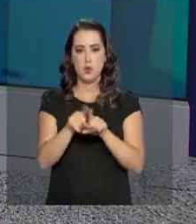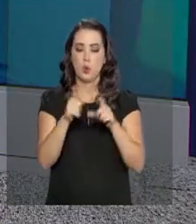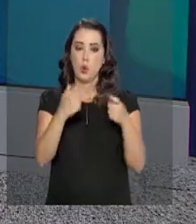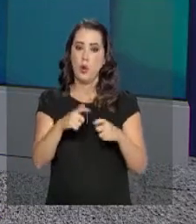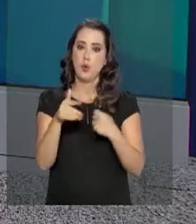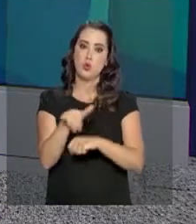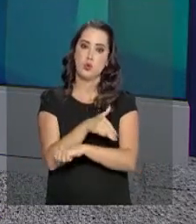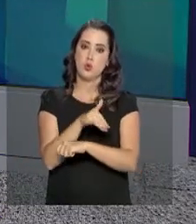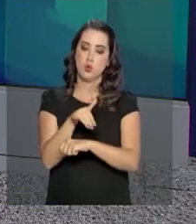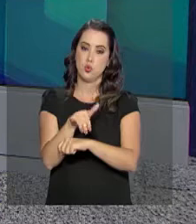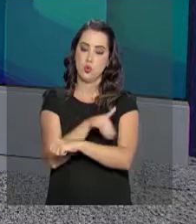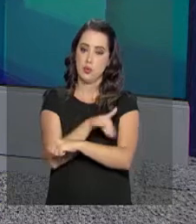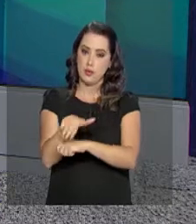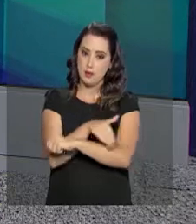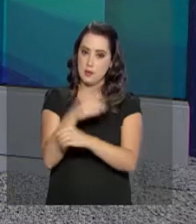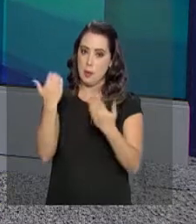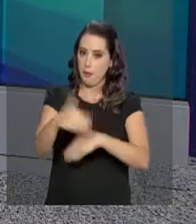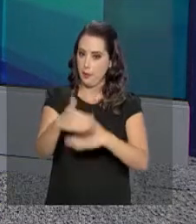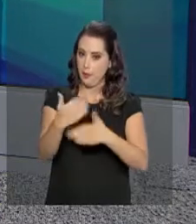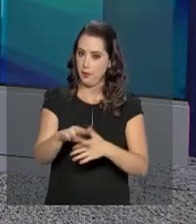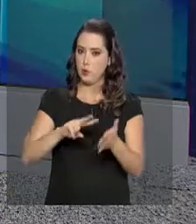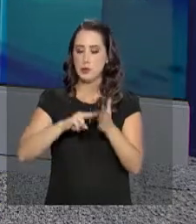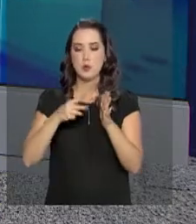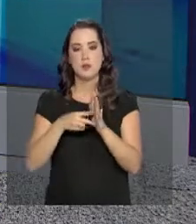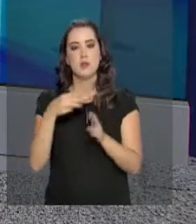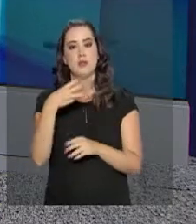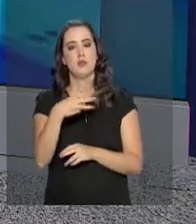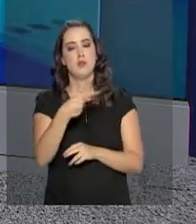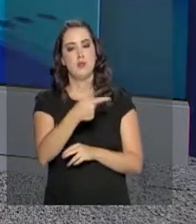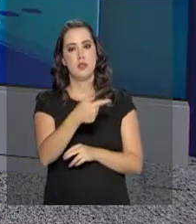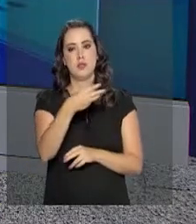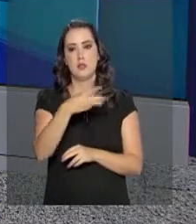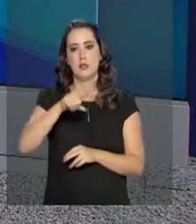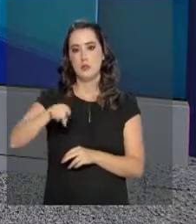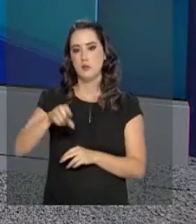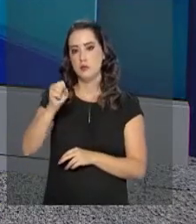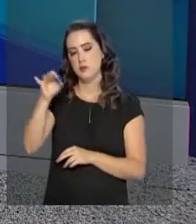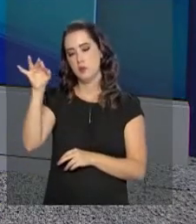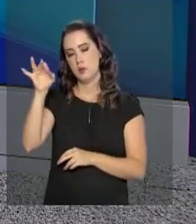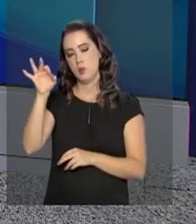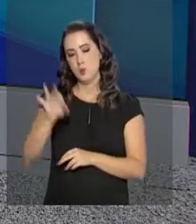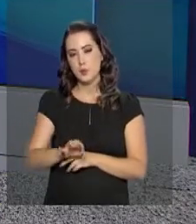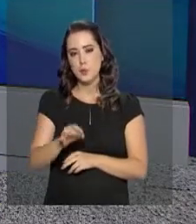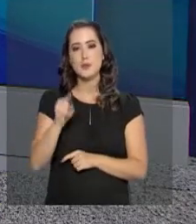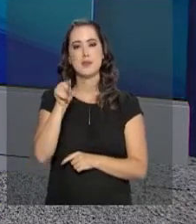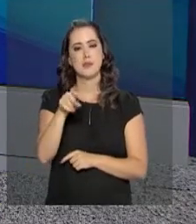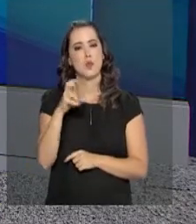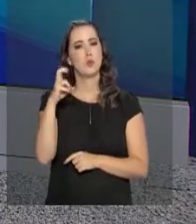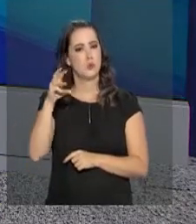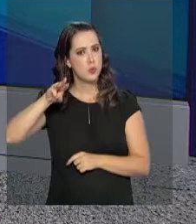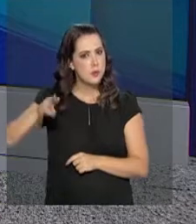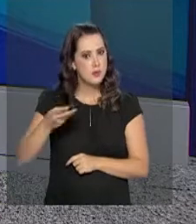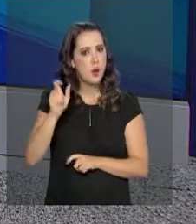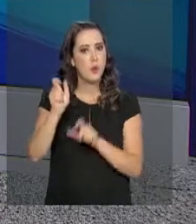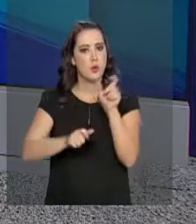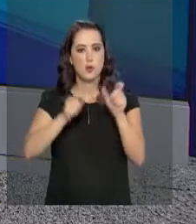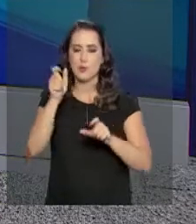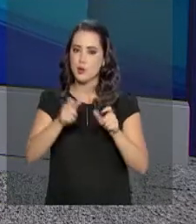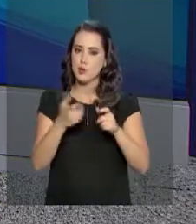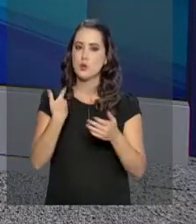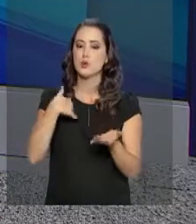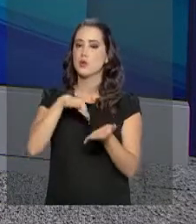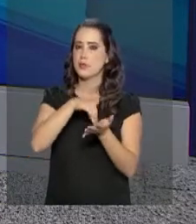prova o número representa 73,8 por cento dos 5 milhões quinhentos e treze mil inscritos